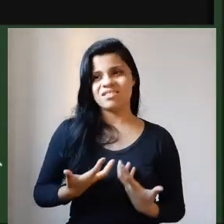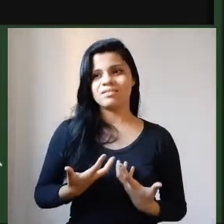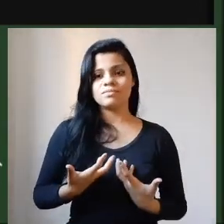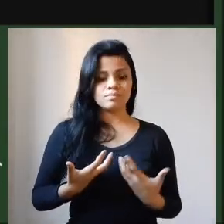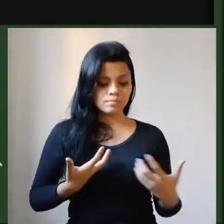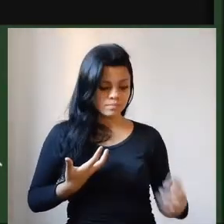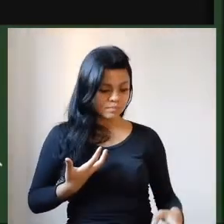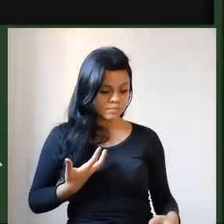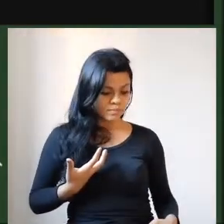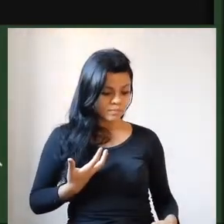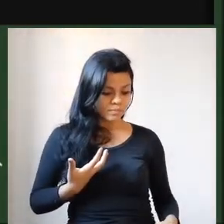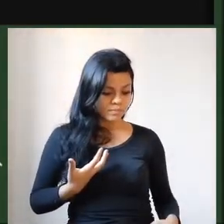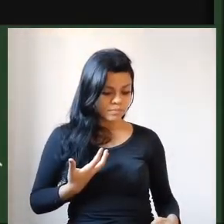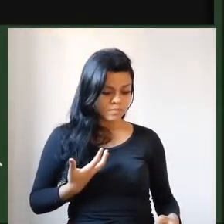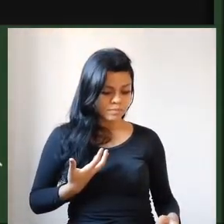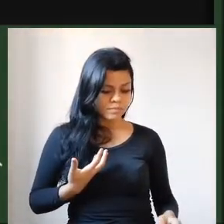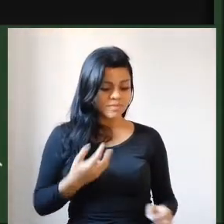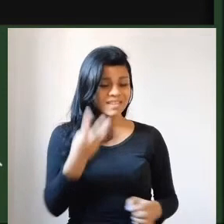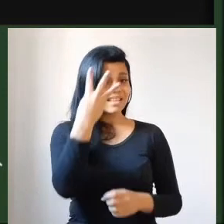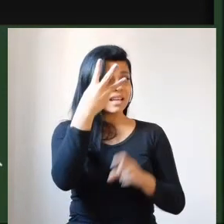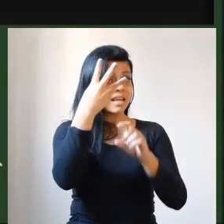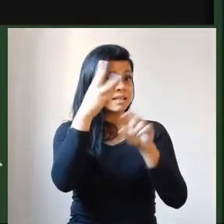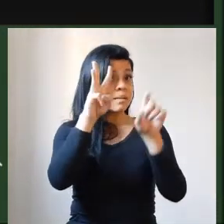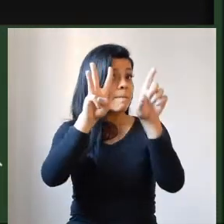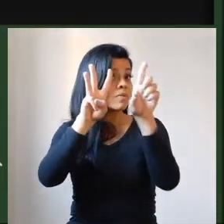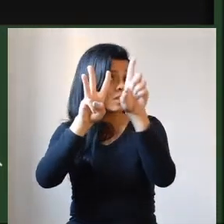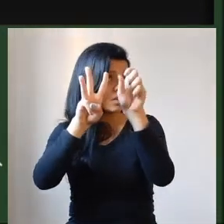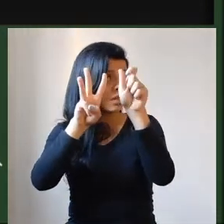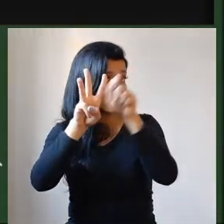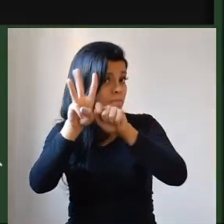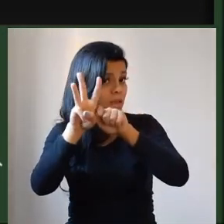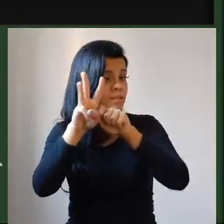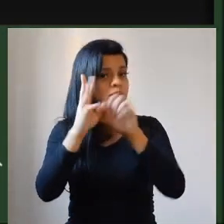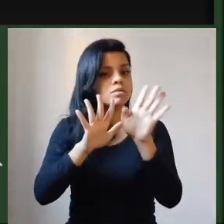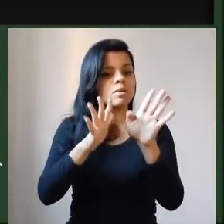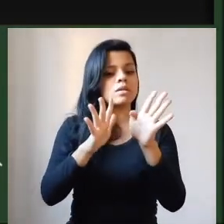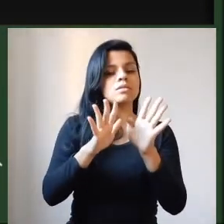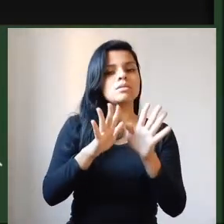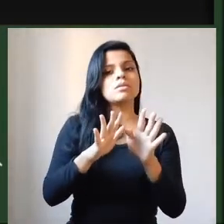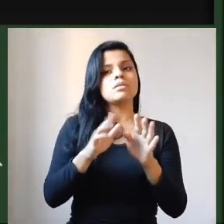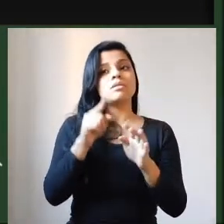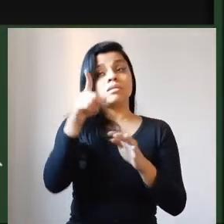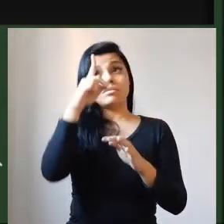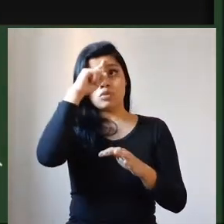né? A emergência foi para o pronto-socorro, foi para a emergência do Covid e a emergência geral.